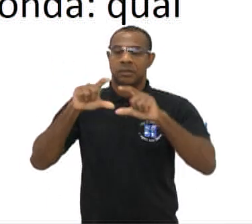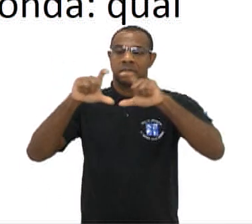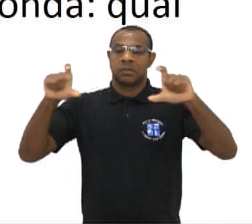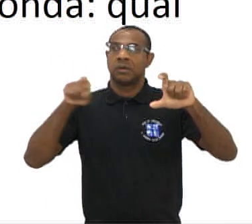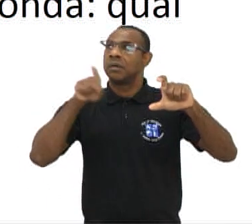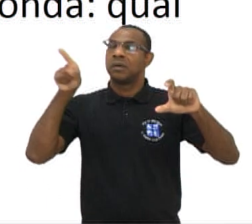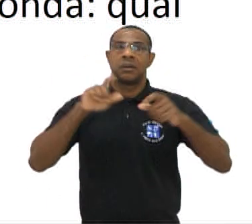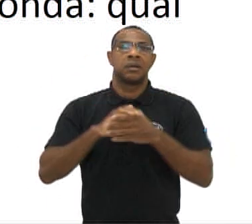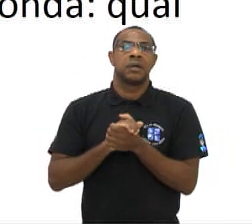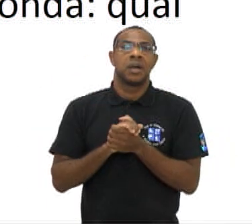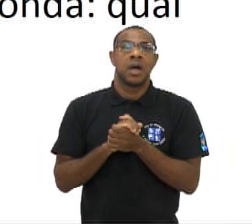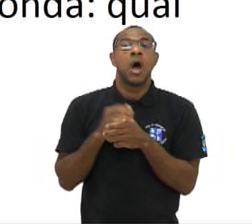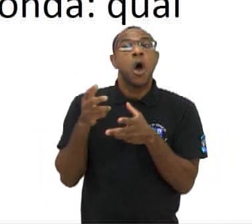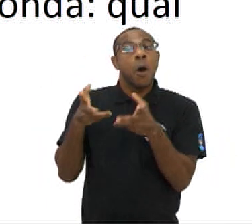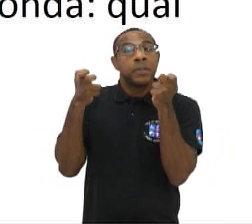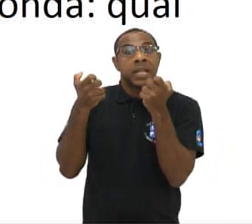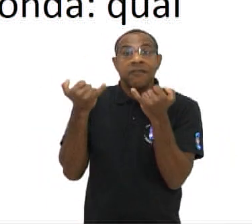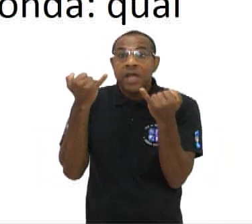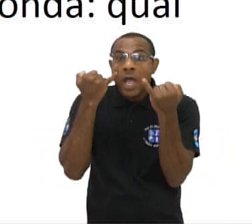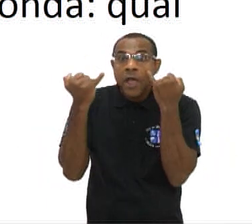Observe essas informações